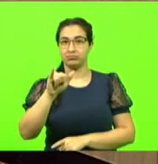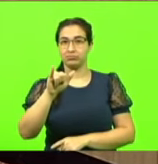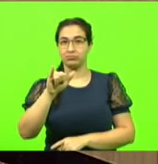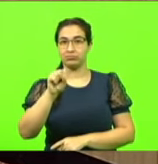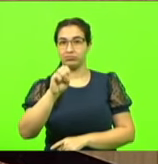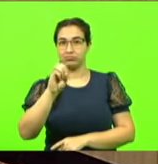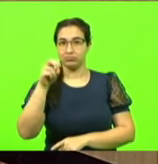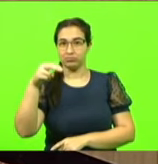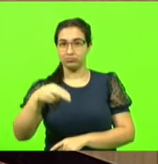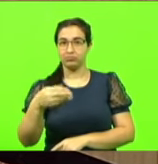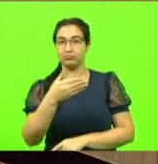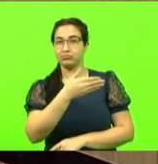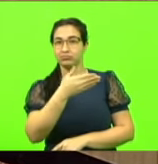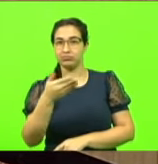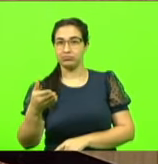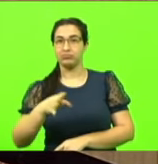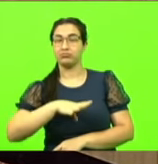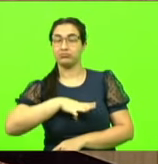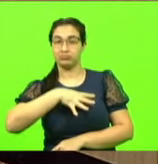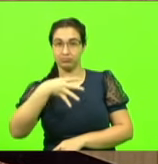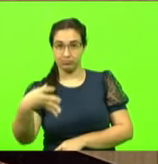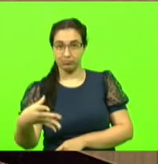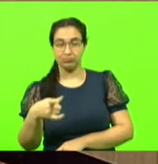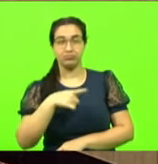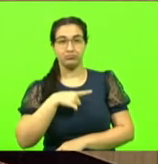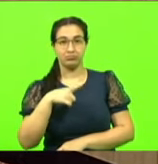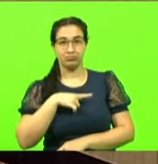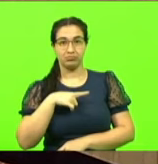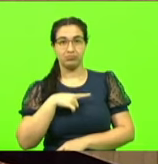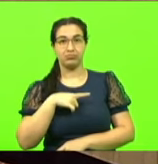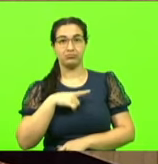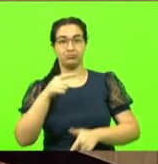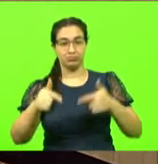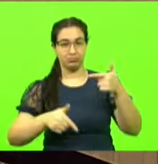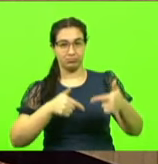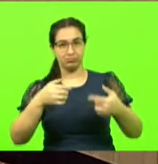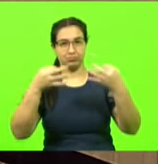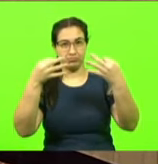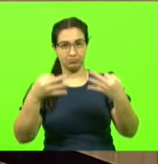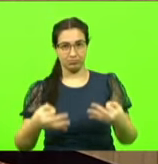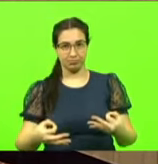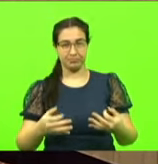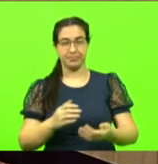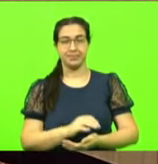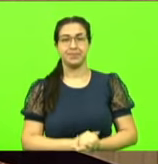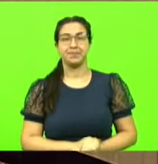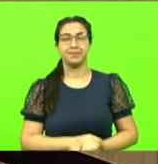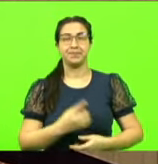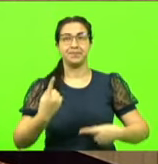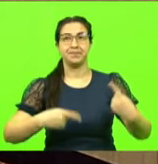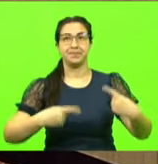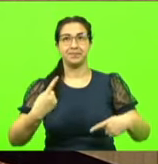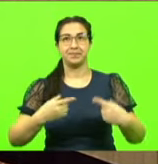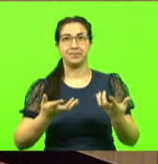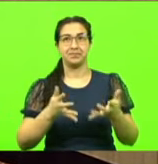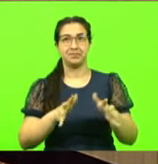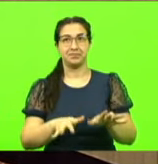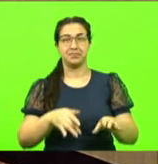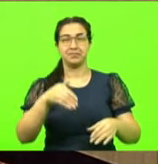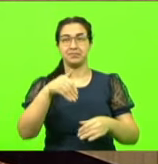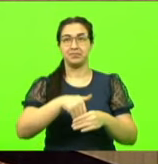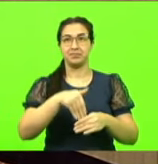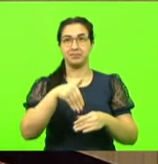pelo ato de desprendimento e coragem no cumprimento de seus deveres funcionais. Em discussão. Não havendo quem queira discutir,